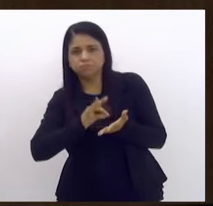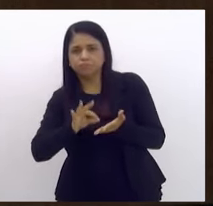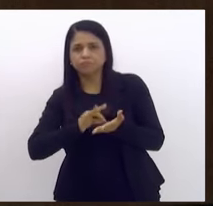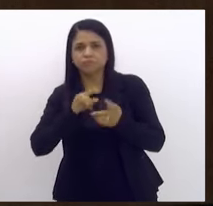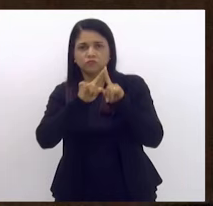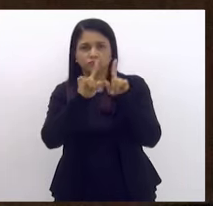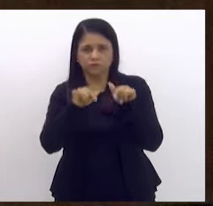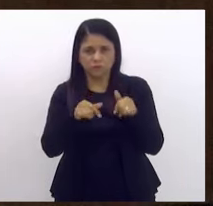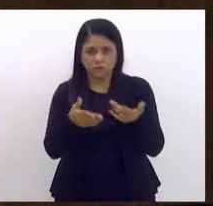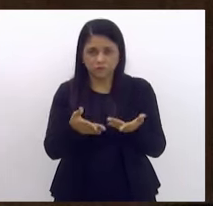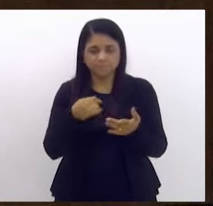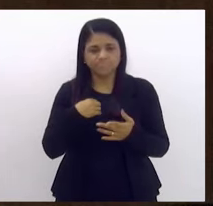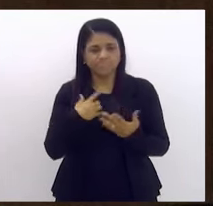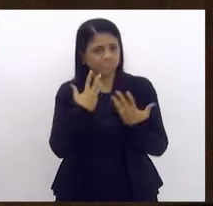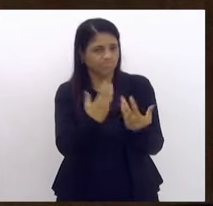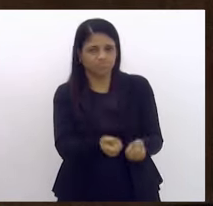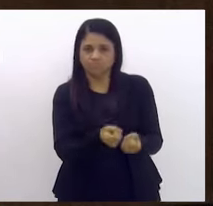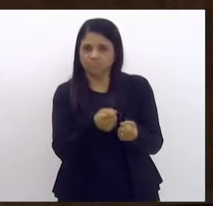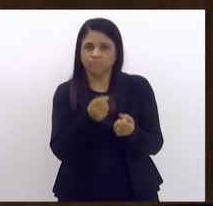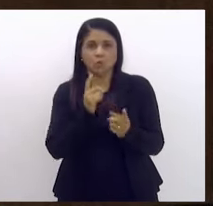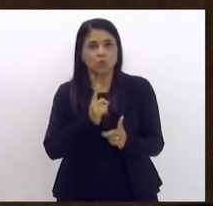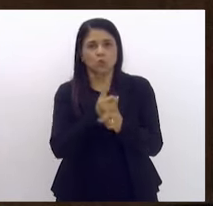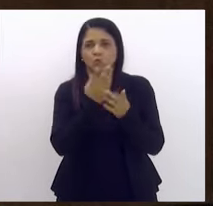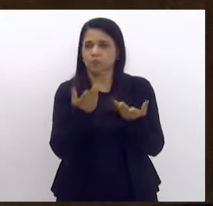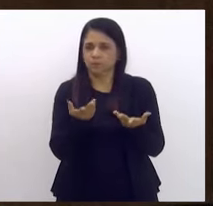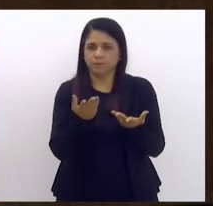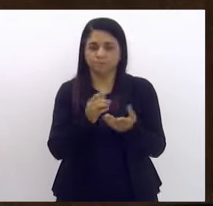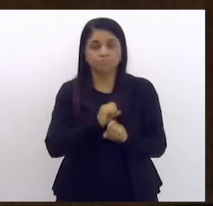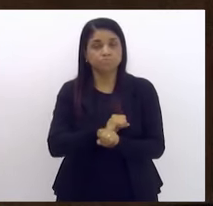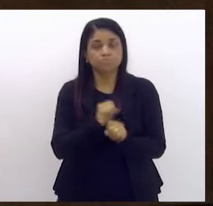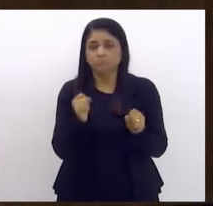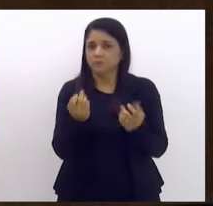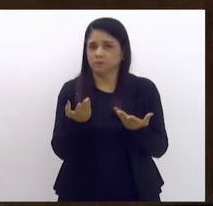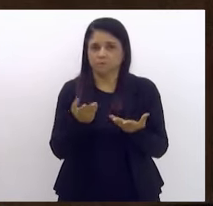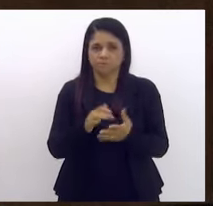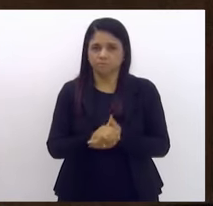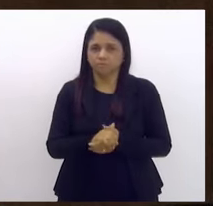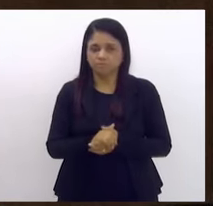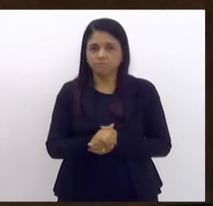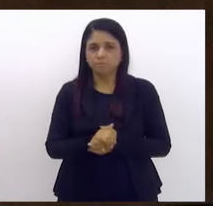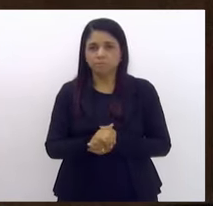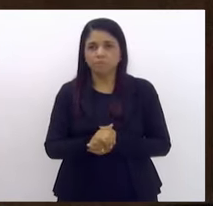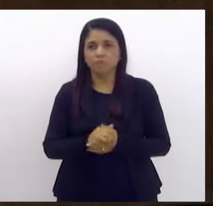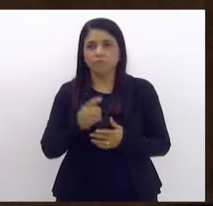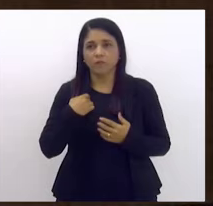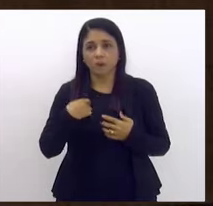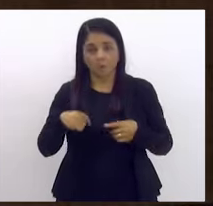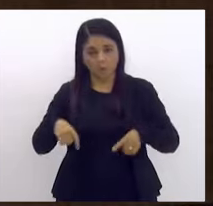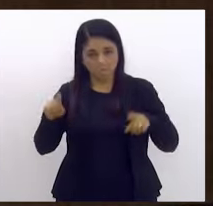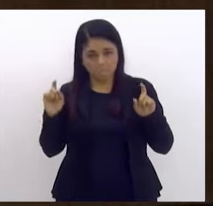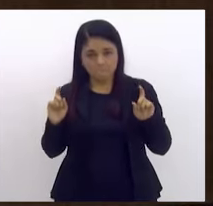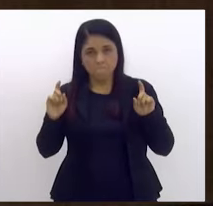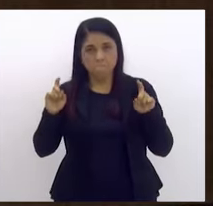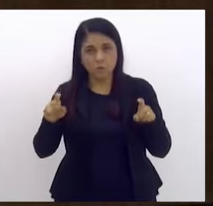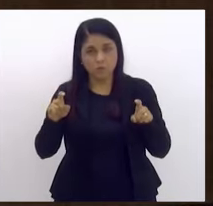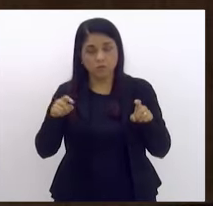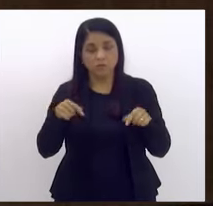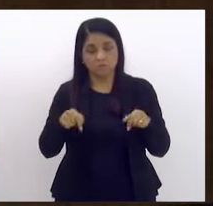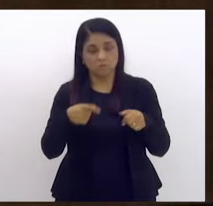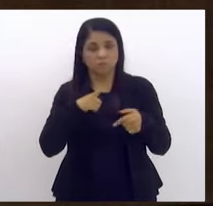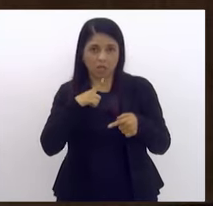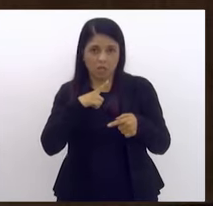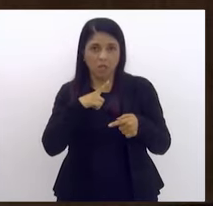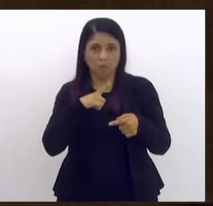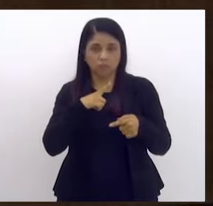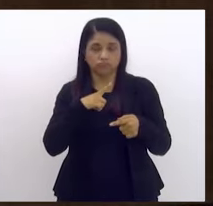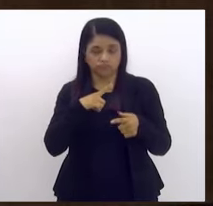Inaceitável o que nós encontramos. Pior ainda, presidente, estou em posse de um vídeo e eu peço